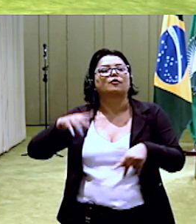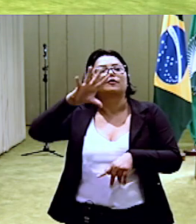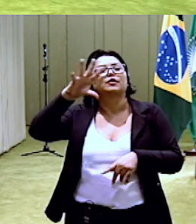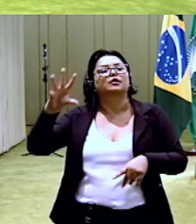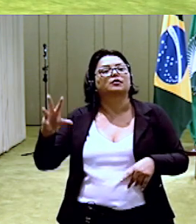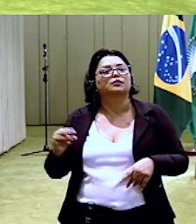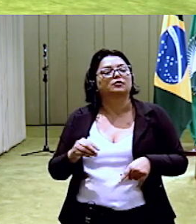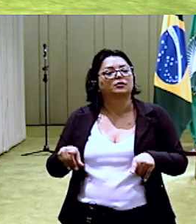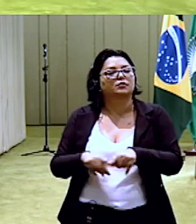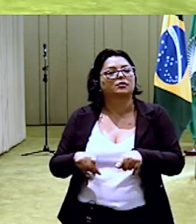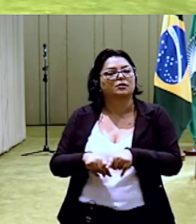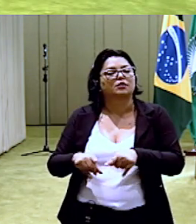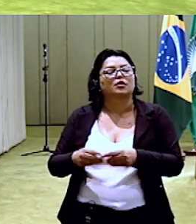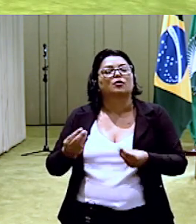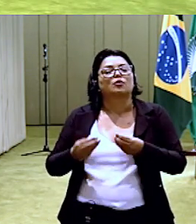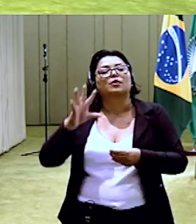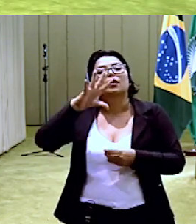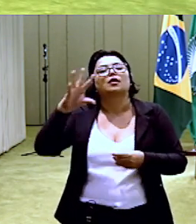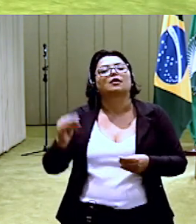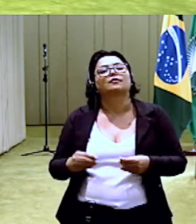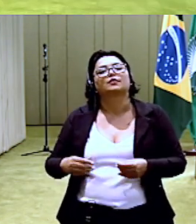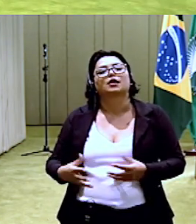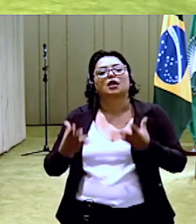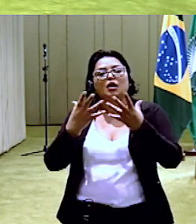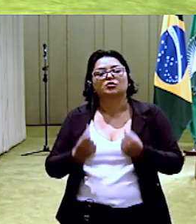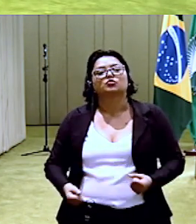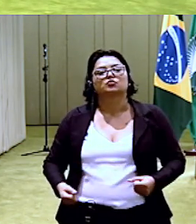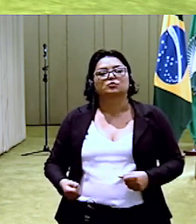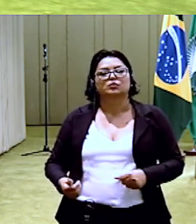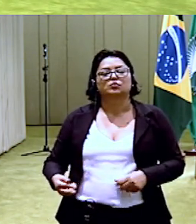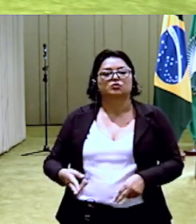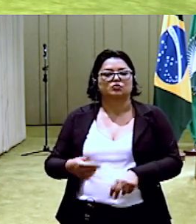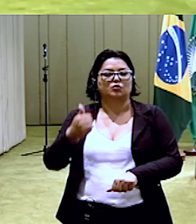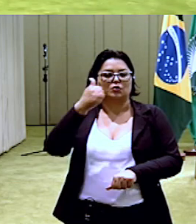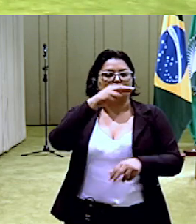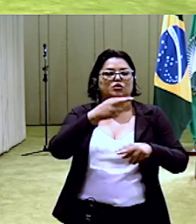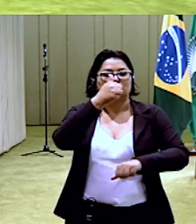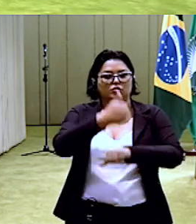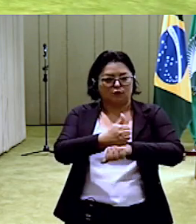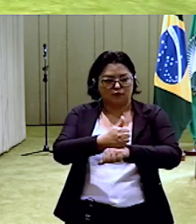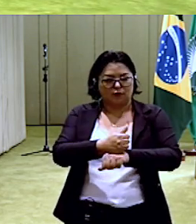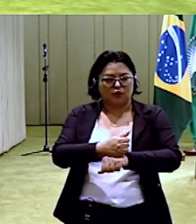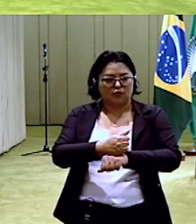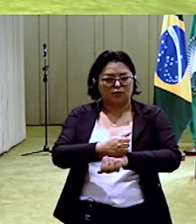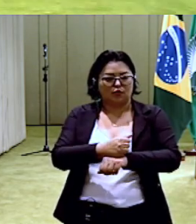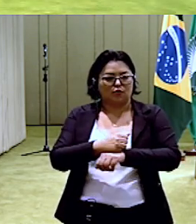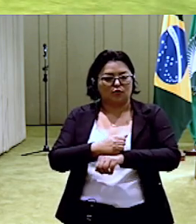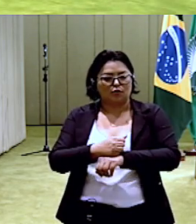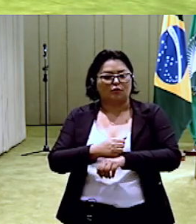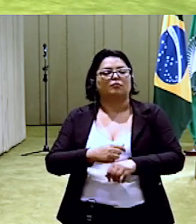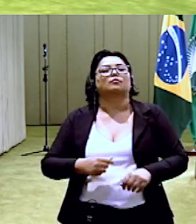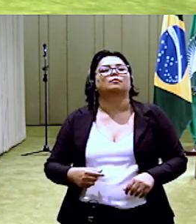nossos desafios, mas também como é que a África toma o seu papel econômico na cena mundial, em África,